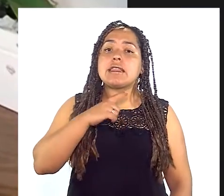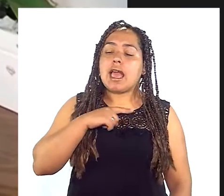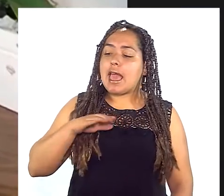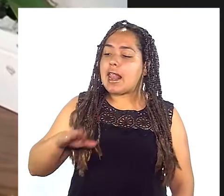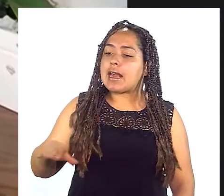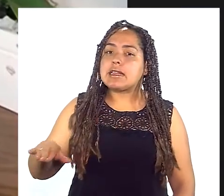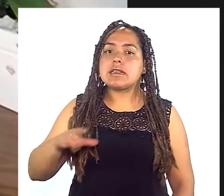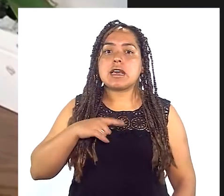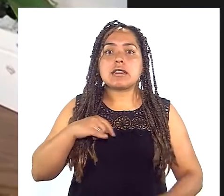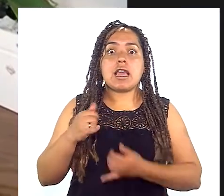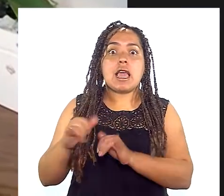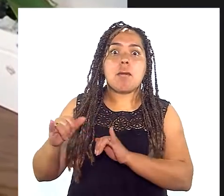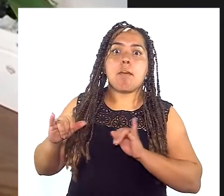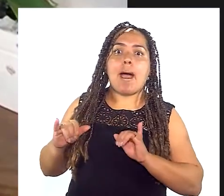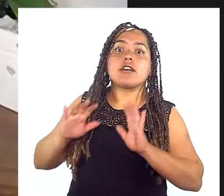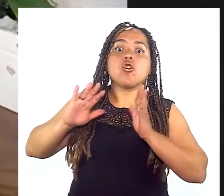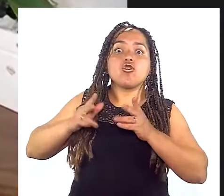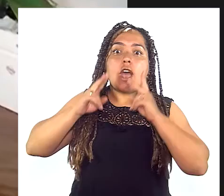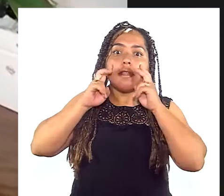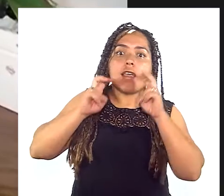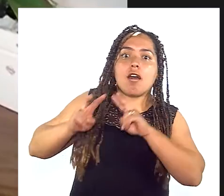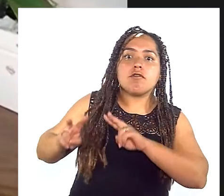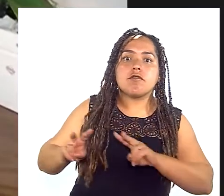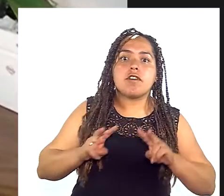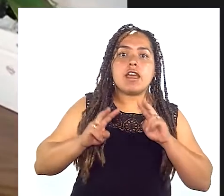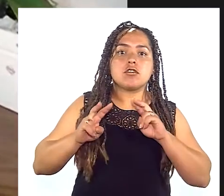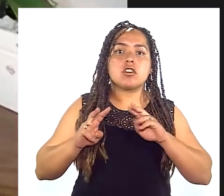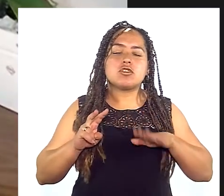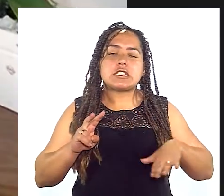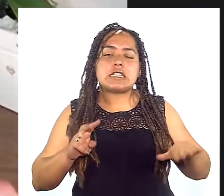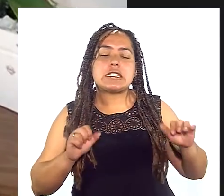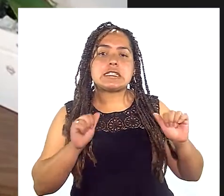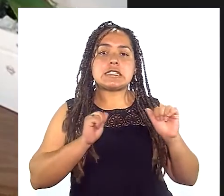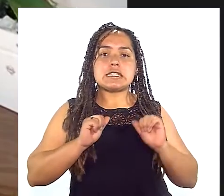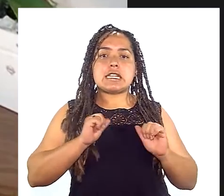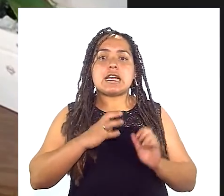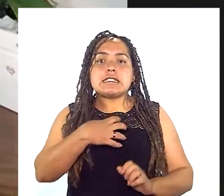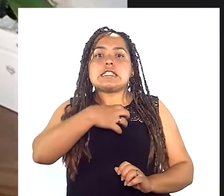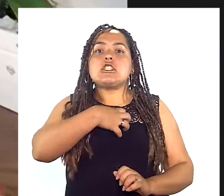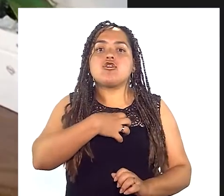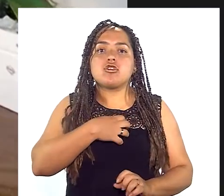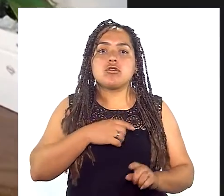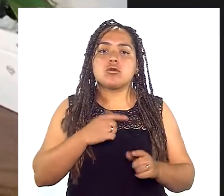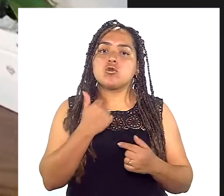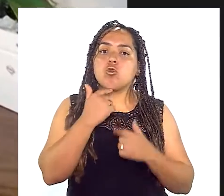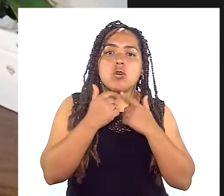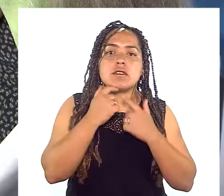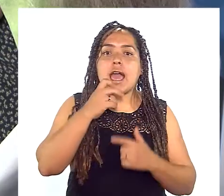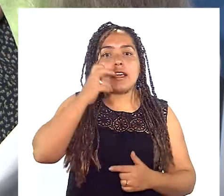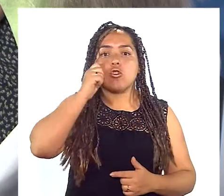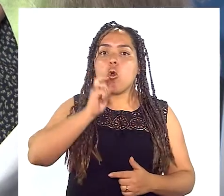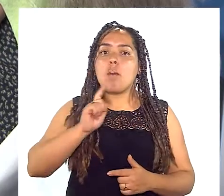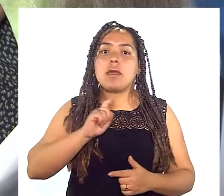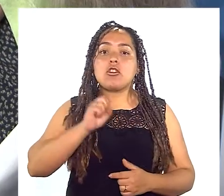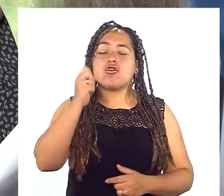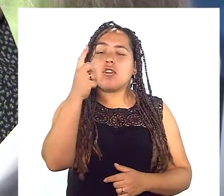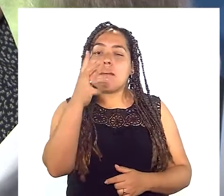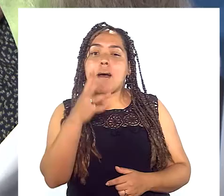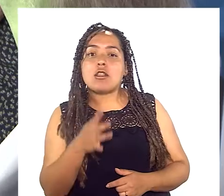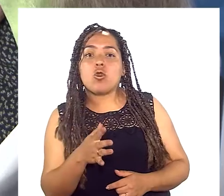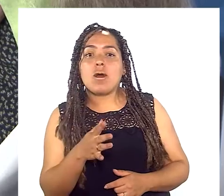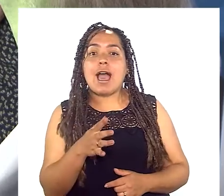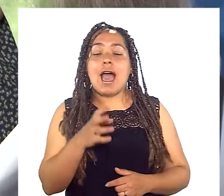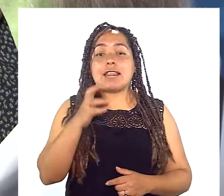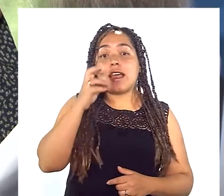gente vai ter toda essa geração com impacto que a gente já está vendo, crianças com transtorno de ansiedade, com insônia, acordando